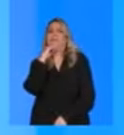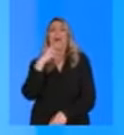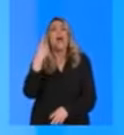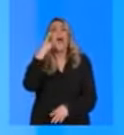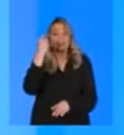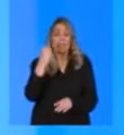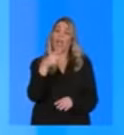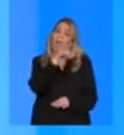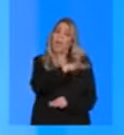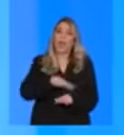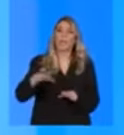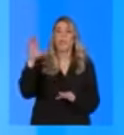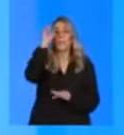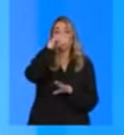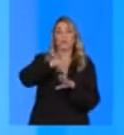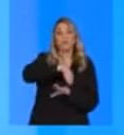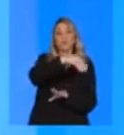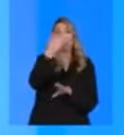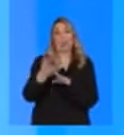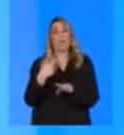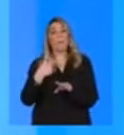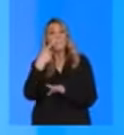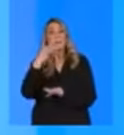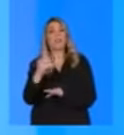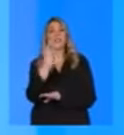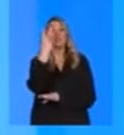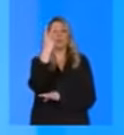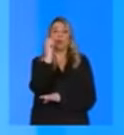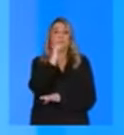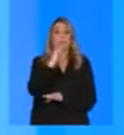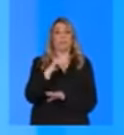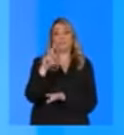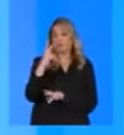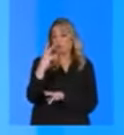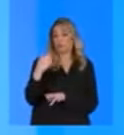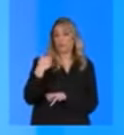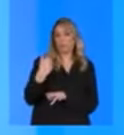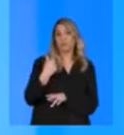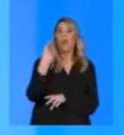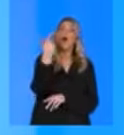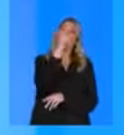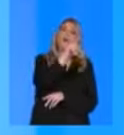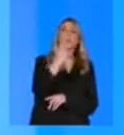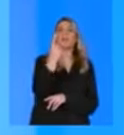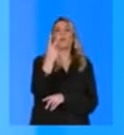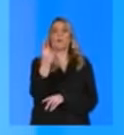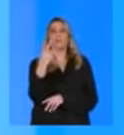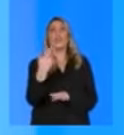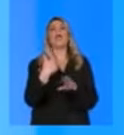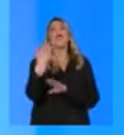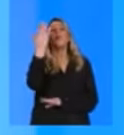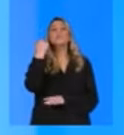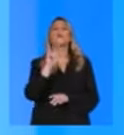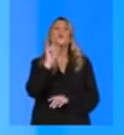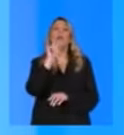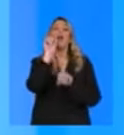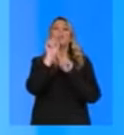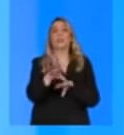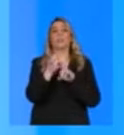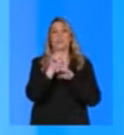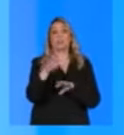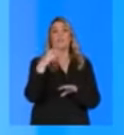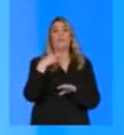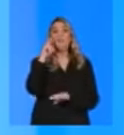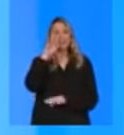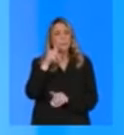aprenda o dia inteiro eu sou pai de duas meninas uma que tem 2 anos de idade e outra que tem 12 eu sei muito bem o que é que é educação e eu vejo